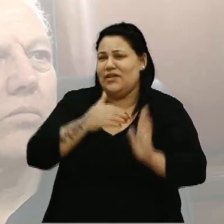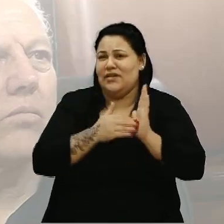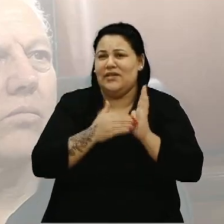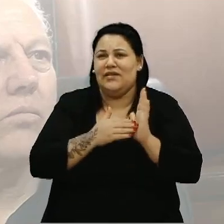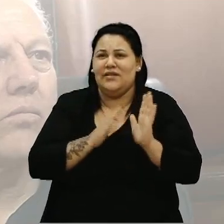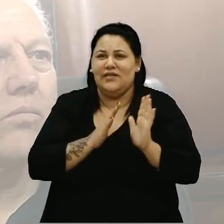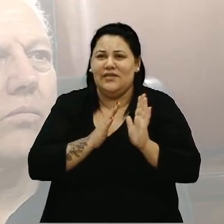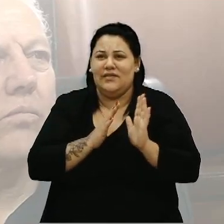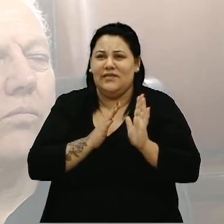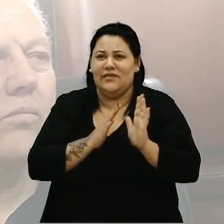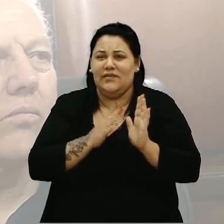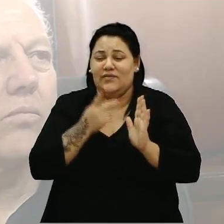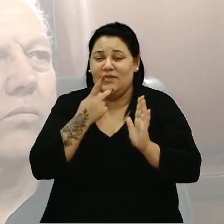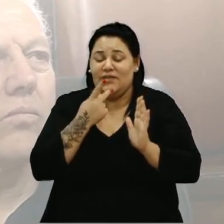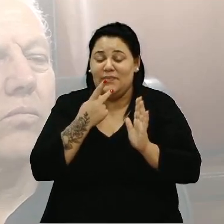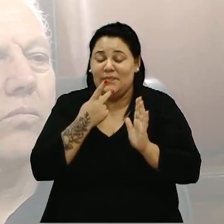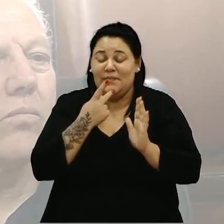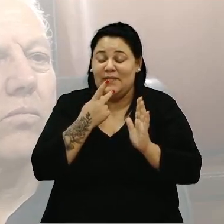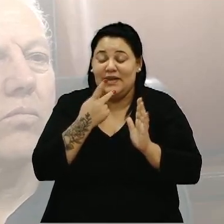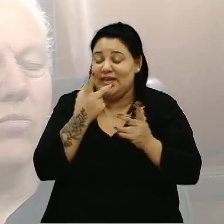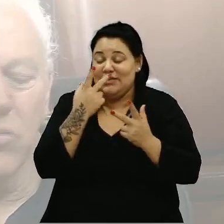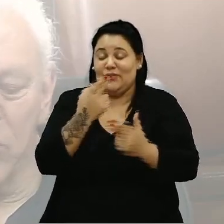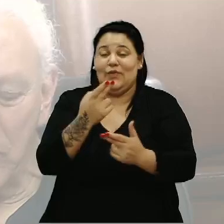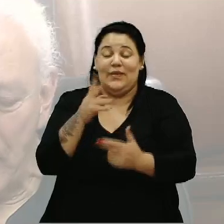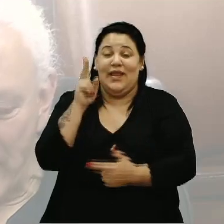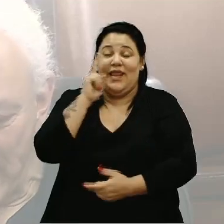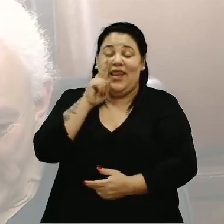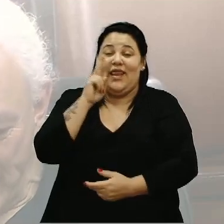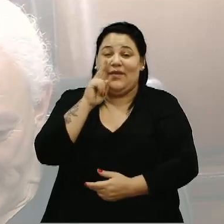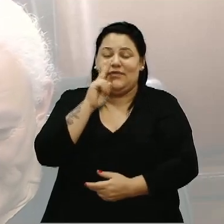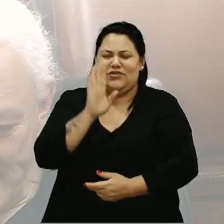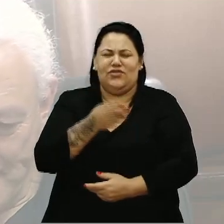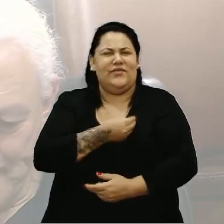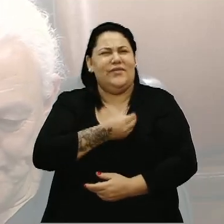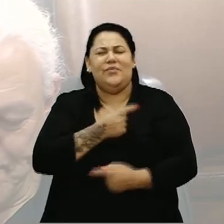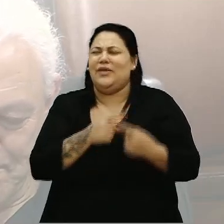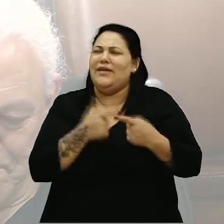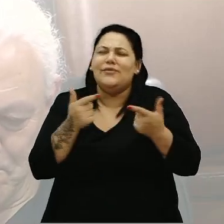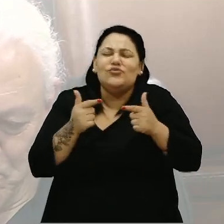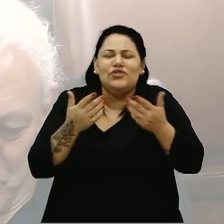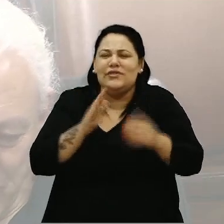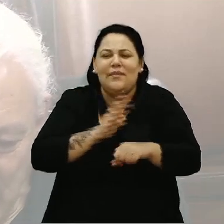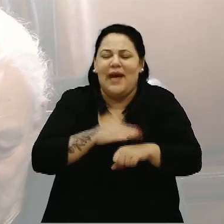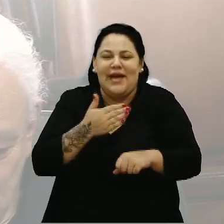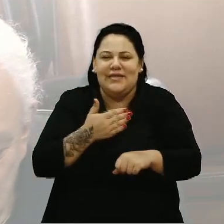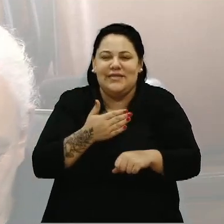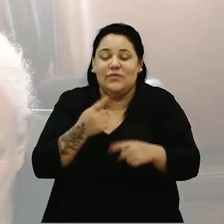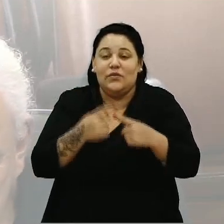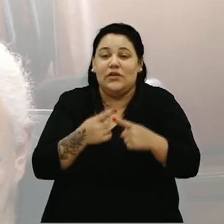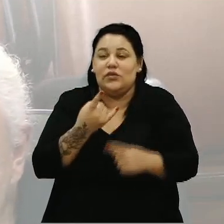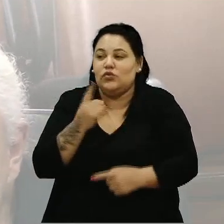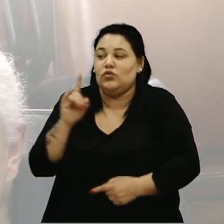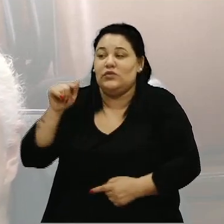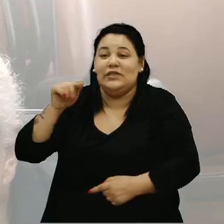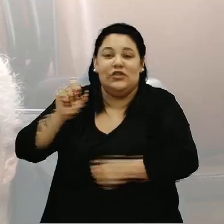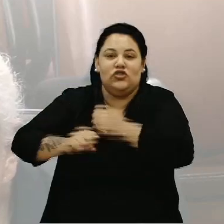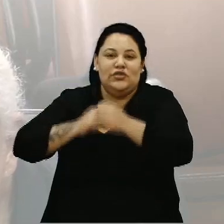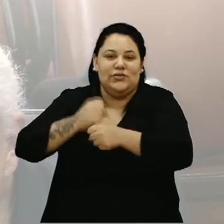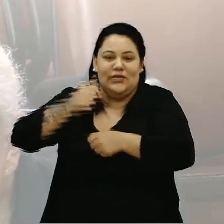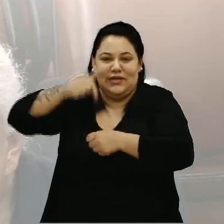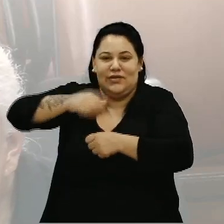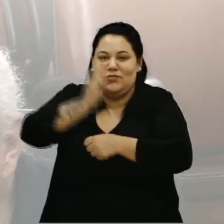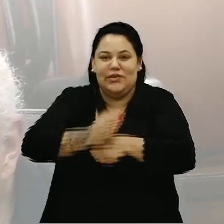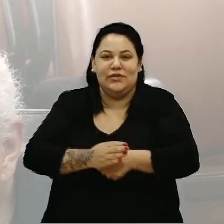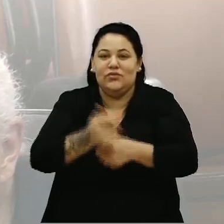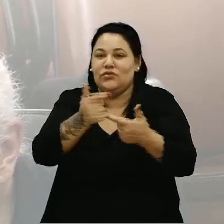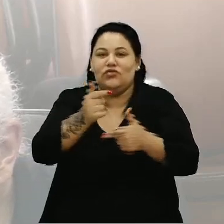que parece que até um déjà vu, vereador Renato Oliveira, porque a gente não existia mais isso. Nos últimos 7 anos aqui, o Brasil